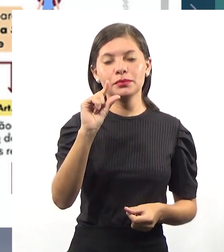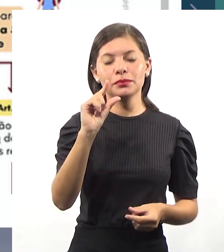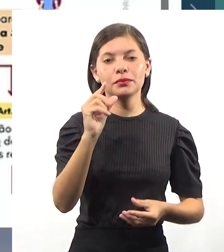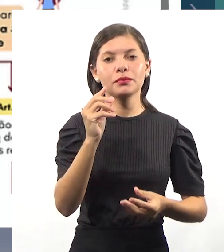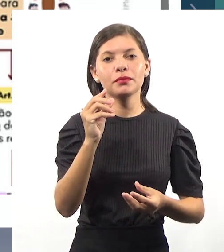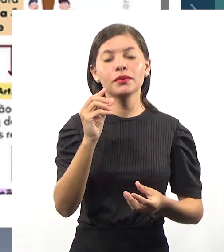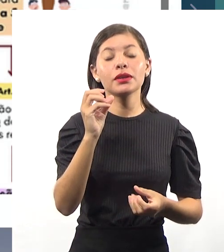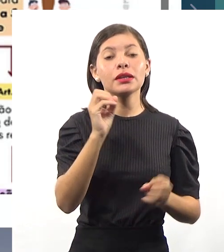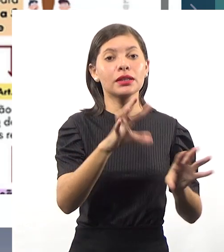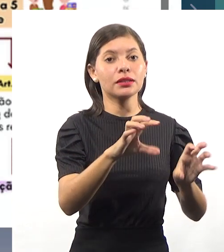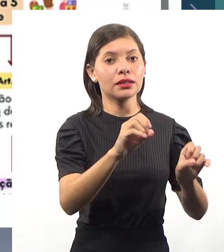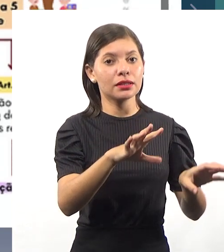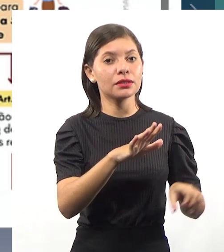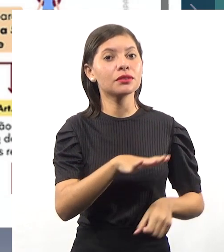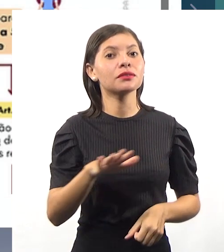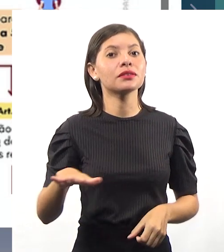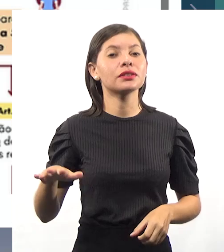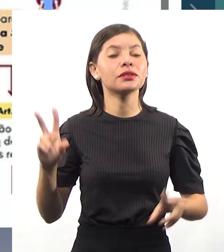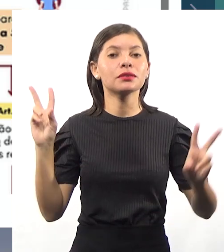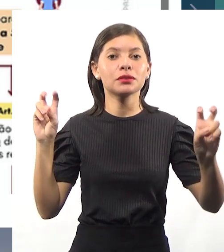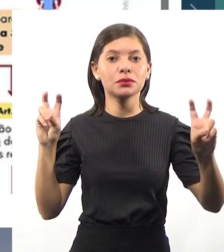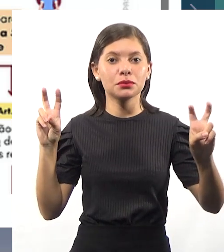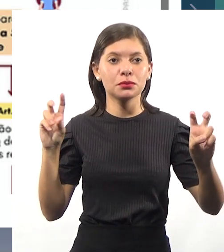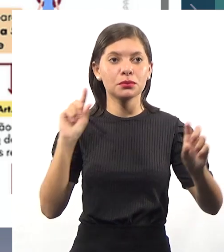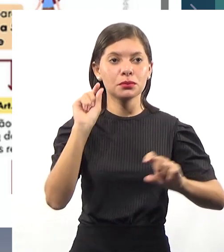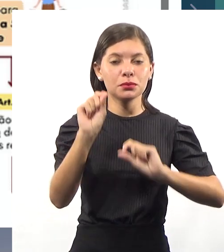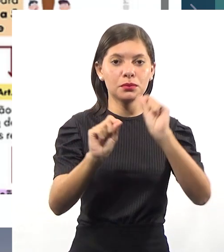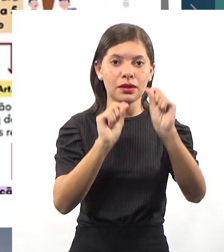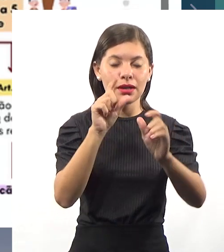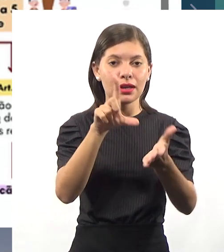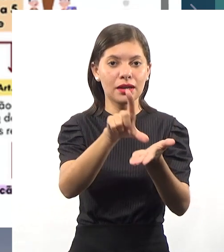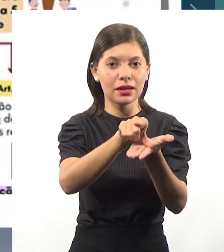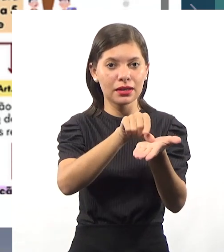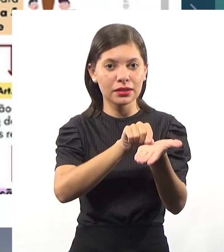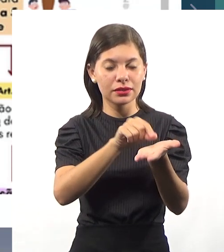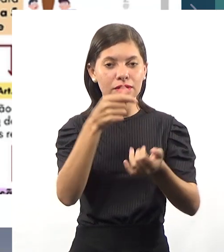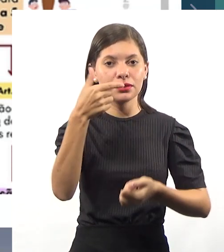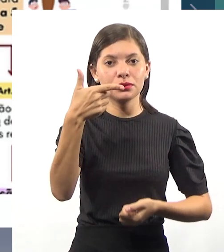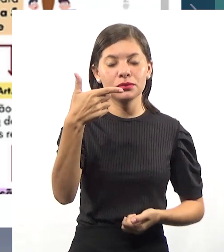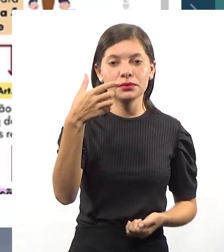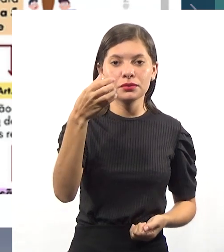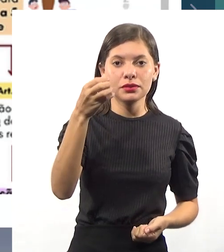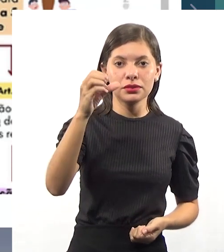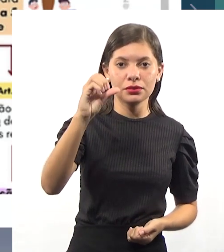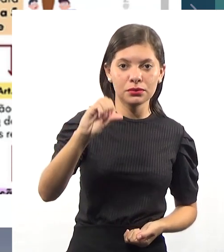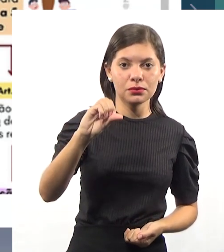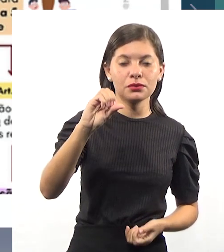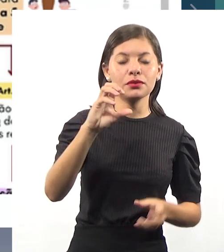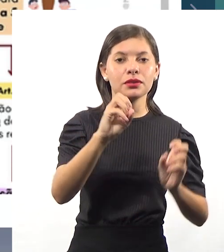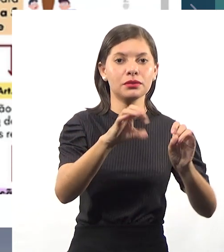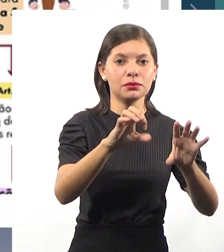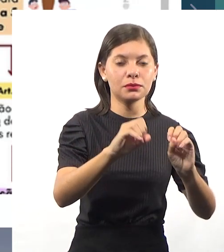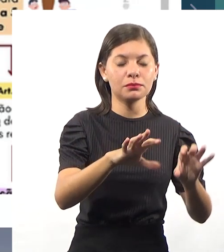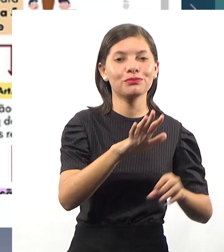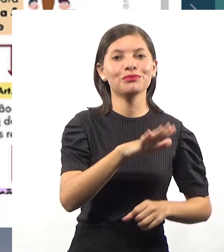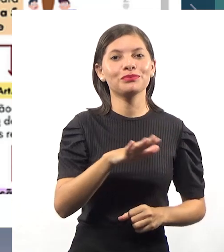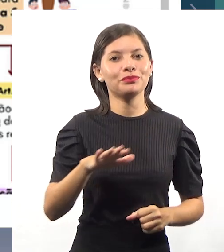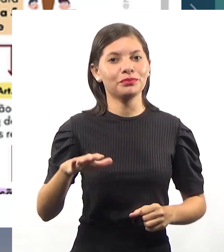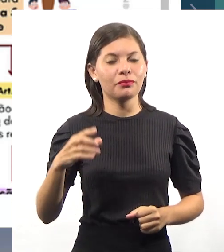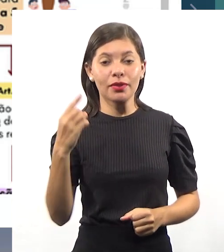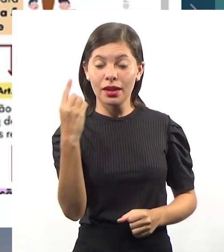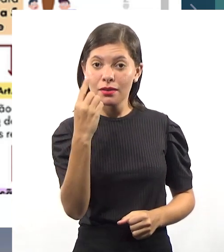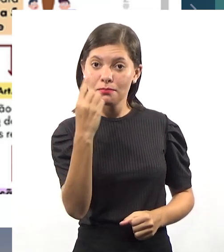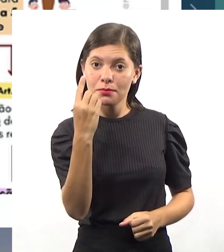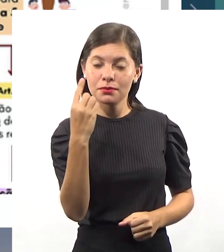a educação infantil, ela vai tratar aqui, ó, artigo 29. A educação infantil é a